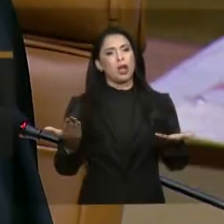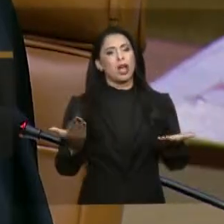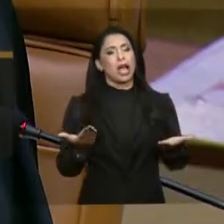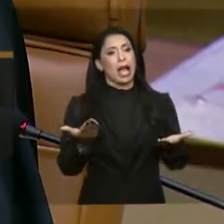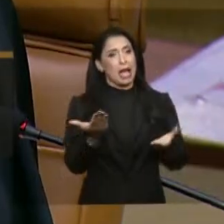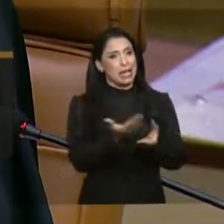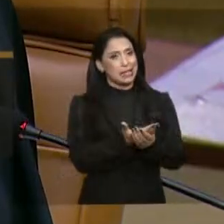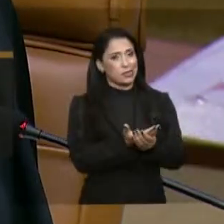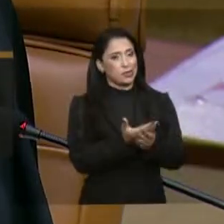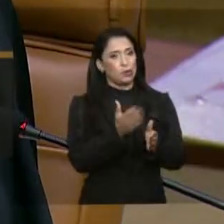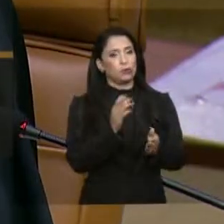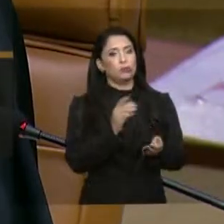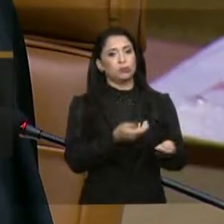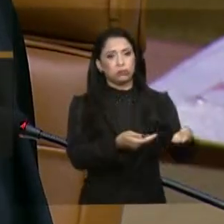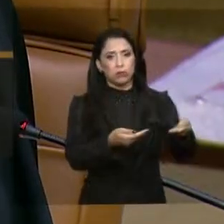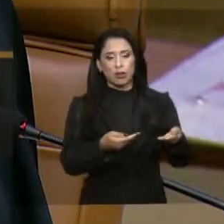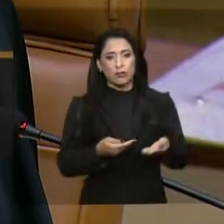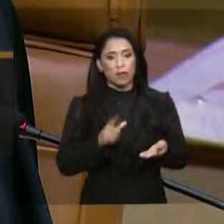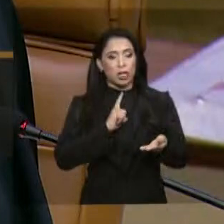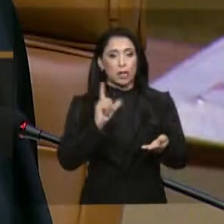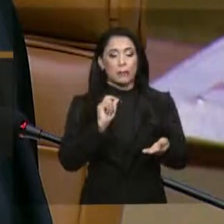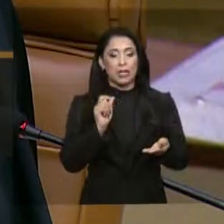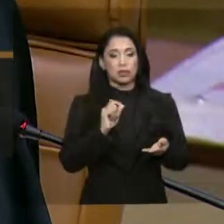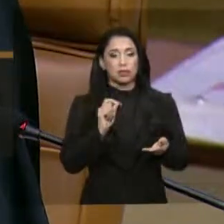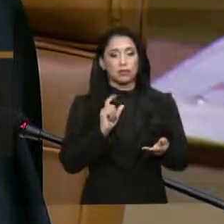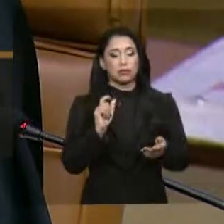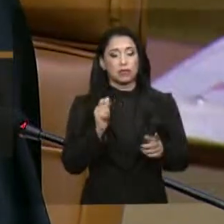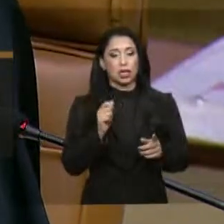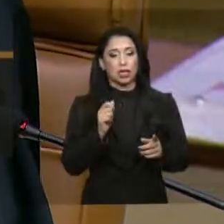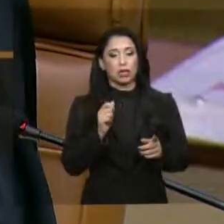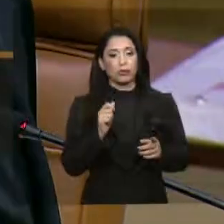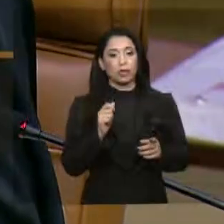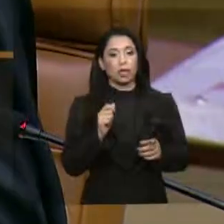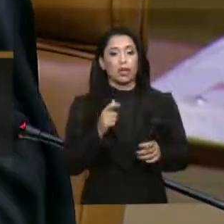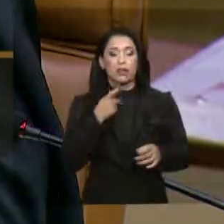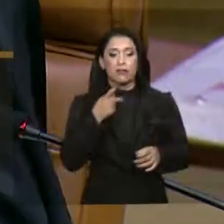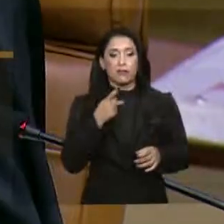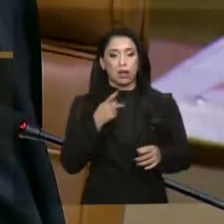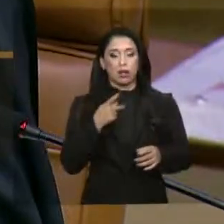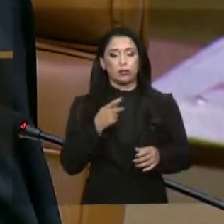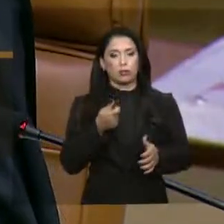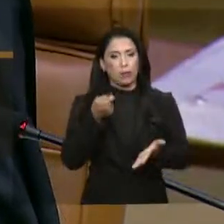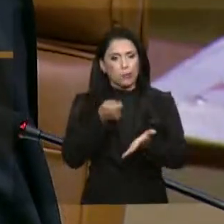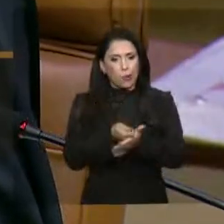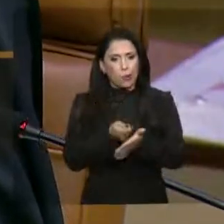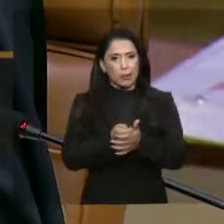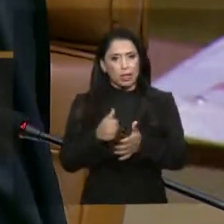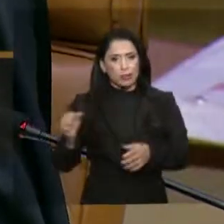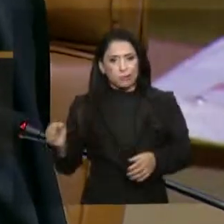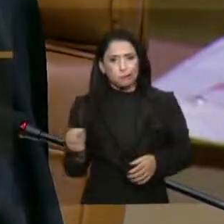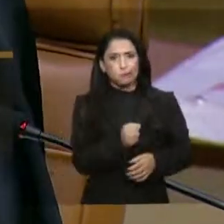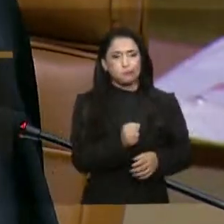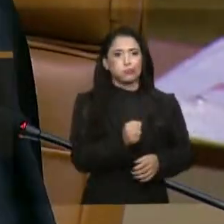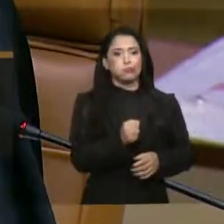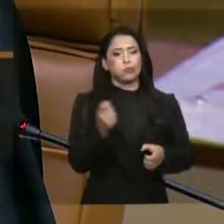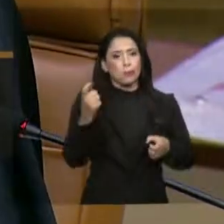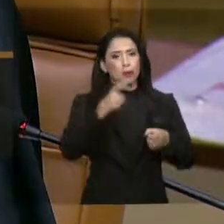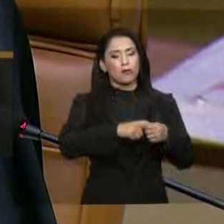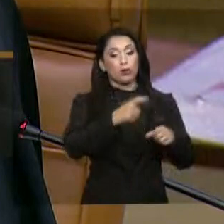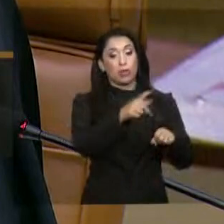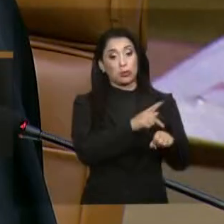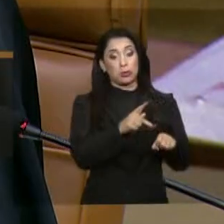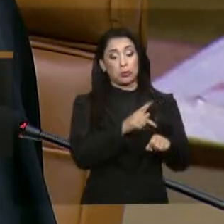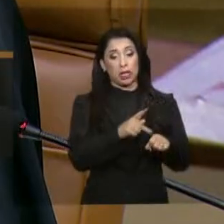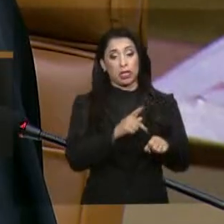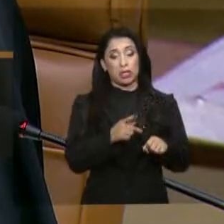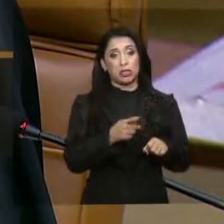rescisória não tenha figurado como parte nos autos da extradição, até porque a extradição entre